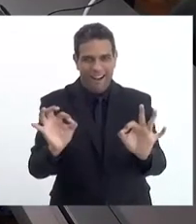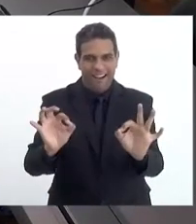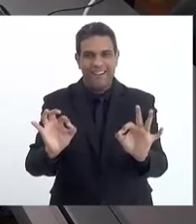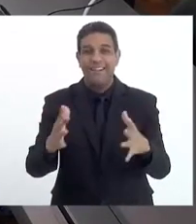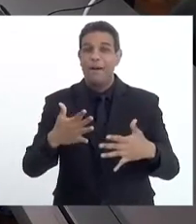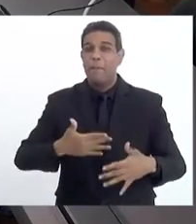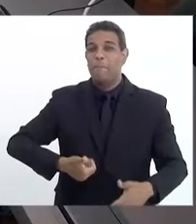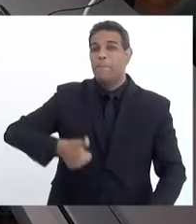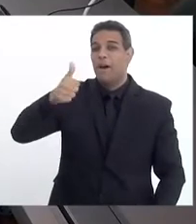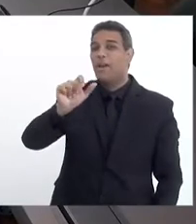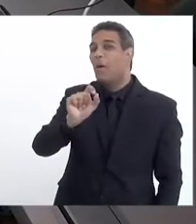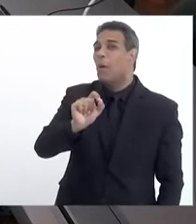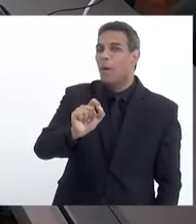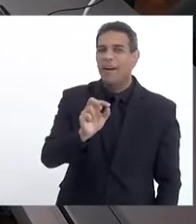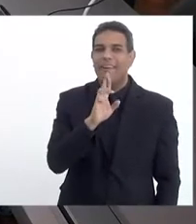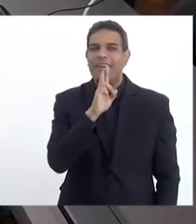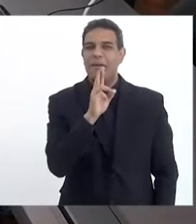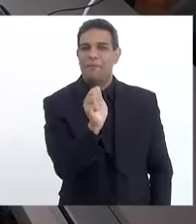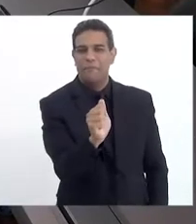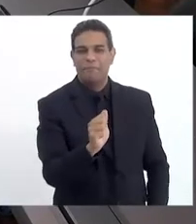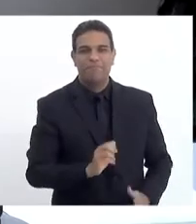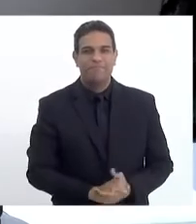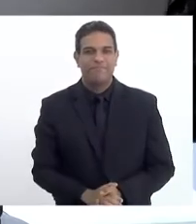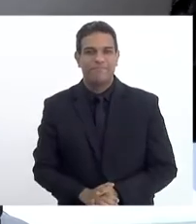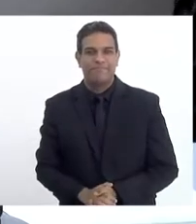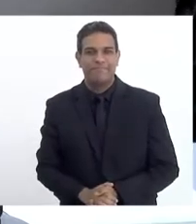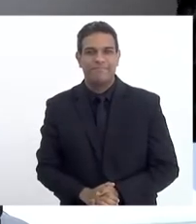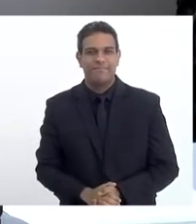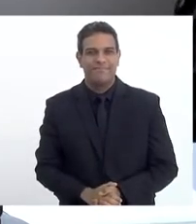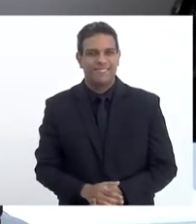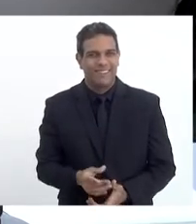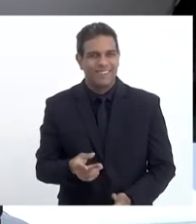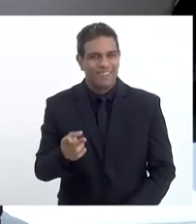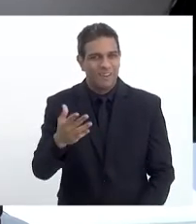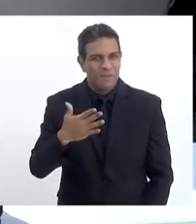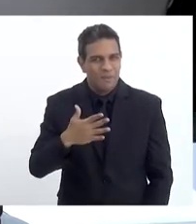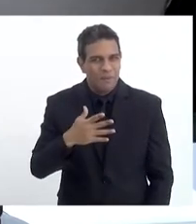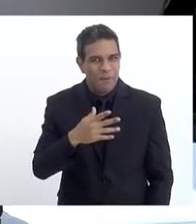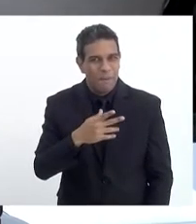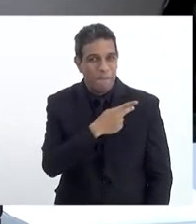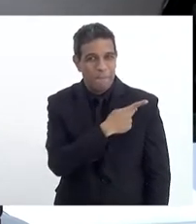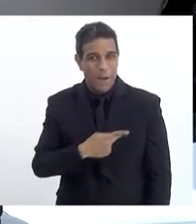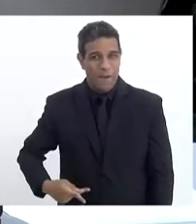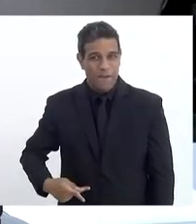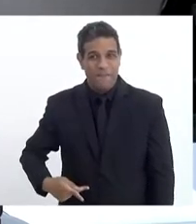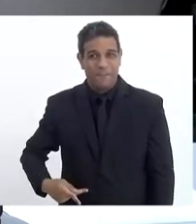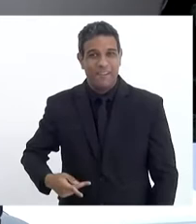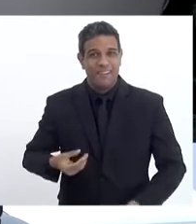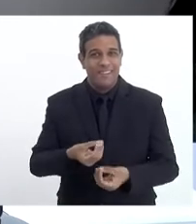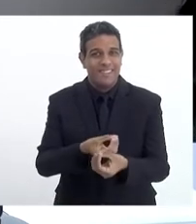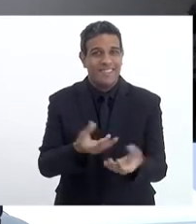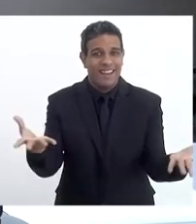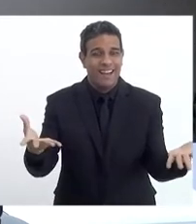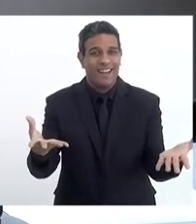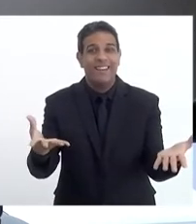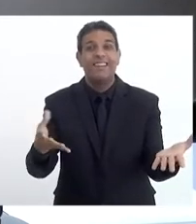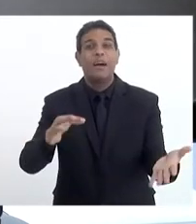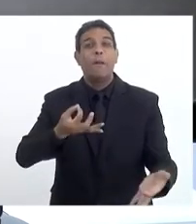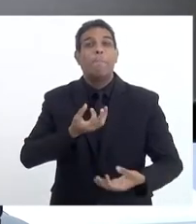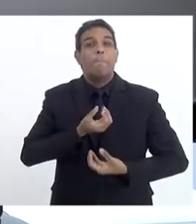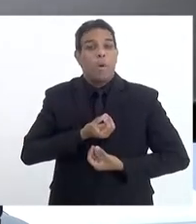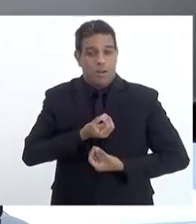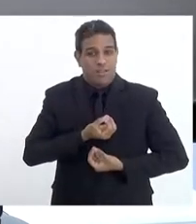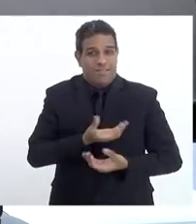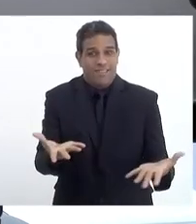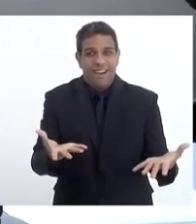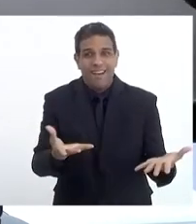Agora, melhor do dia, Rodrigo Murilo, foi o nosso presidente, que está dando medalha para os fuzileiros na voz, uma